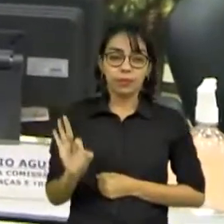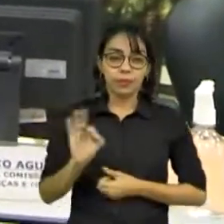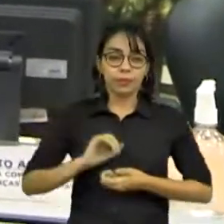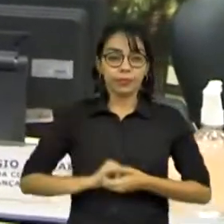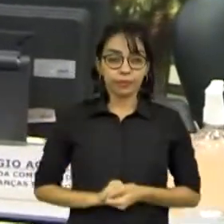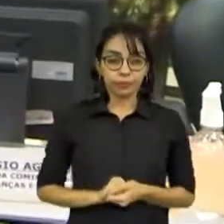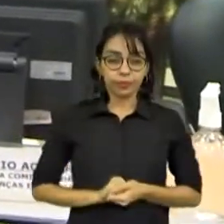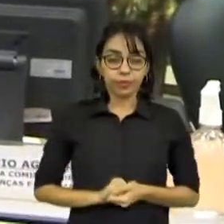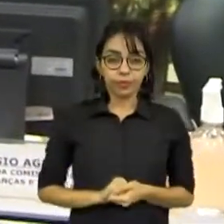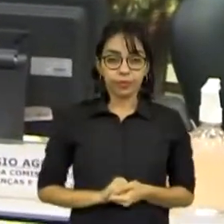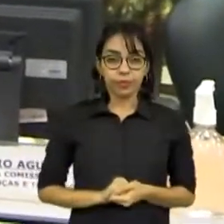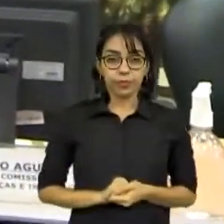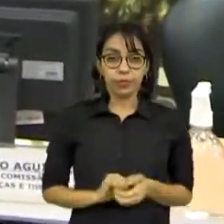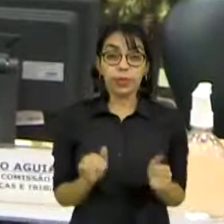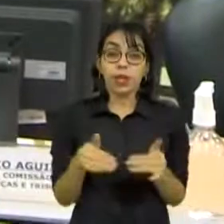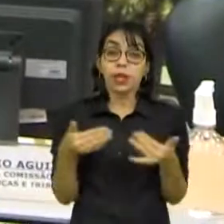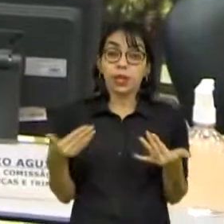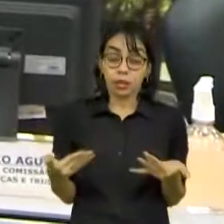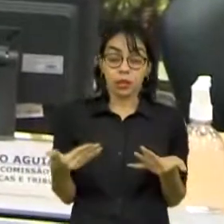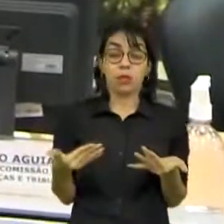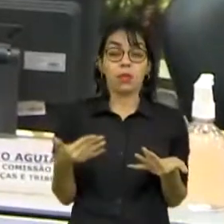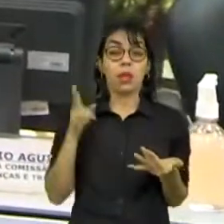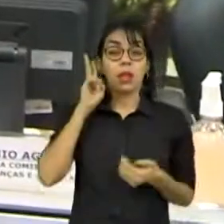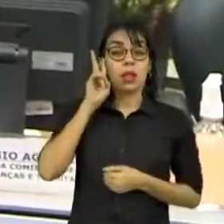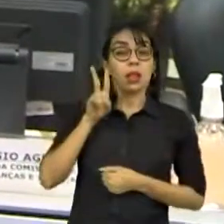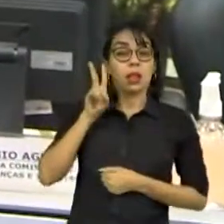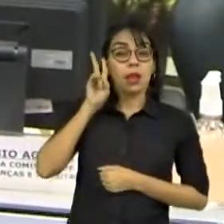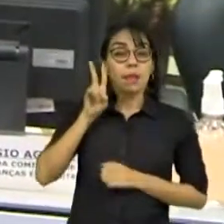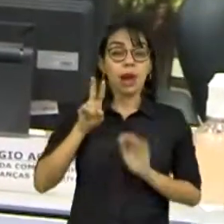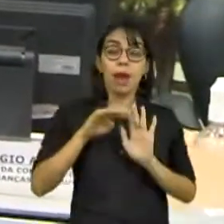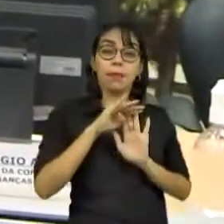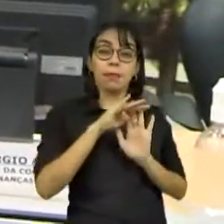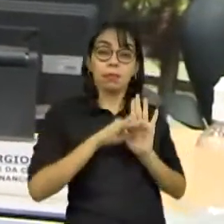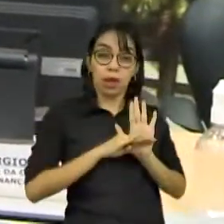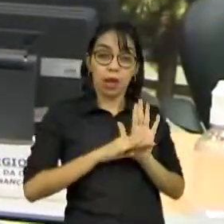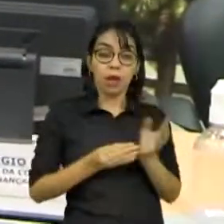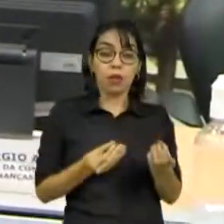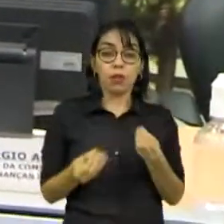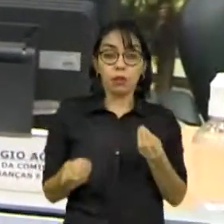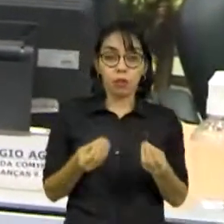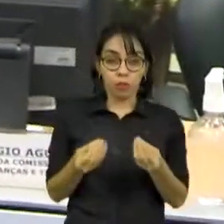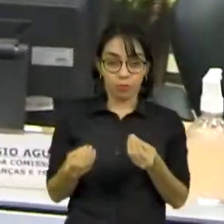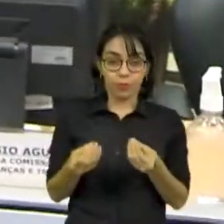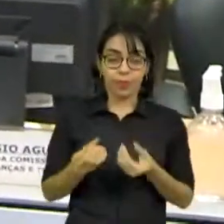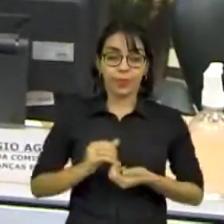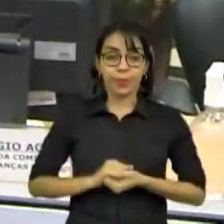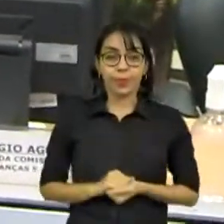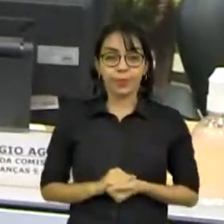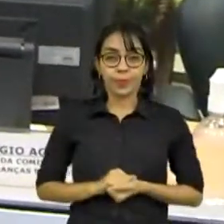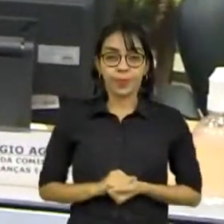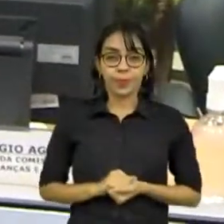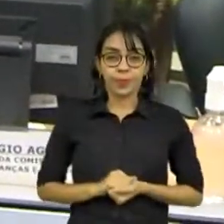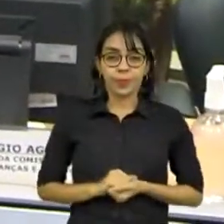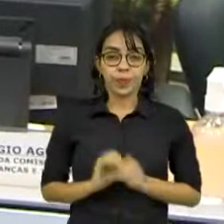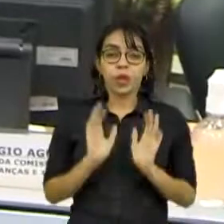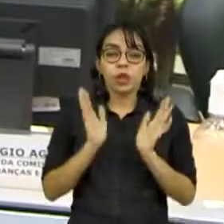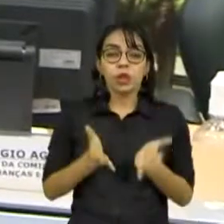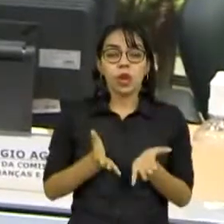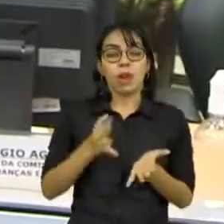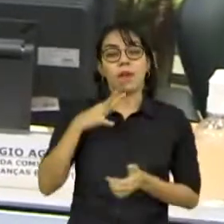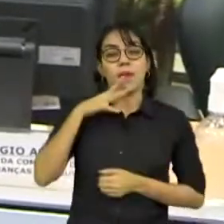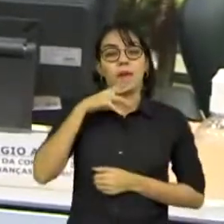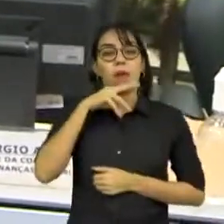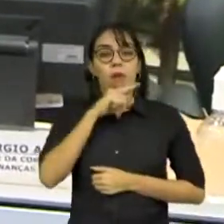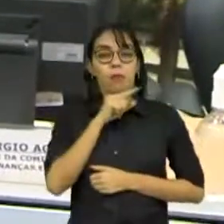é um aumento nominal, você precisa abater o efeito da inflação. Então, isso faz com que, logicamente, as nossas